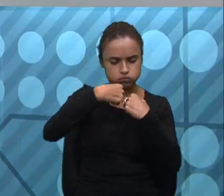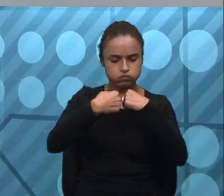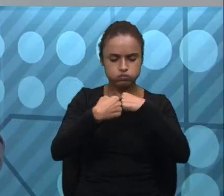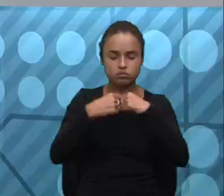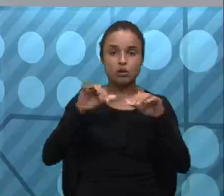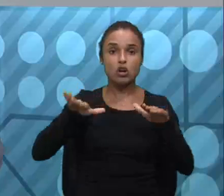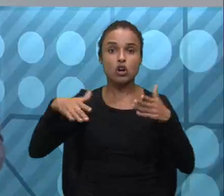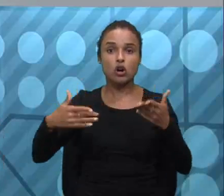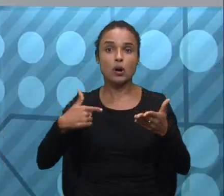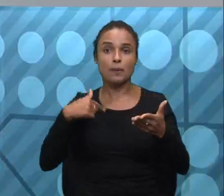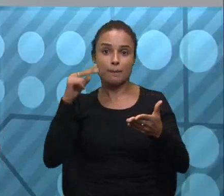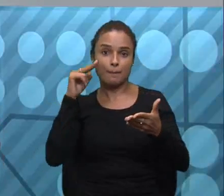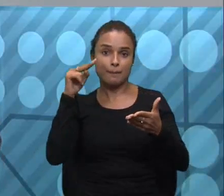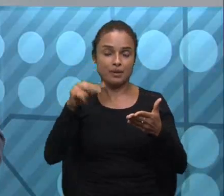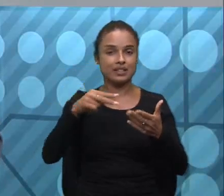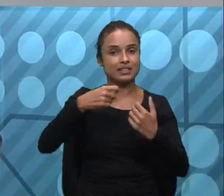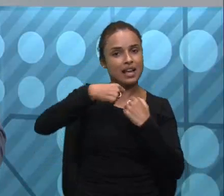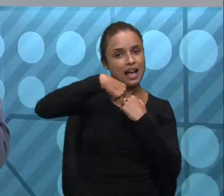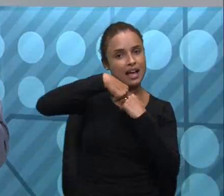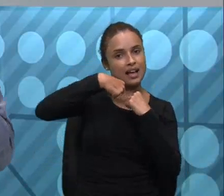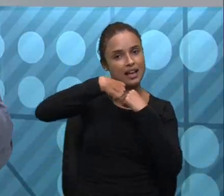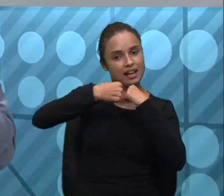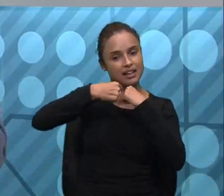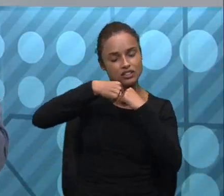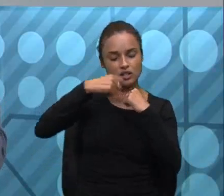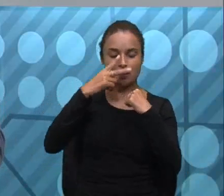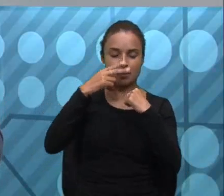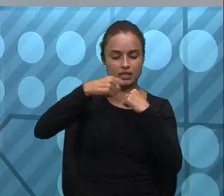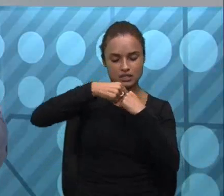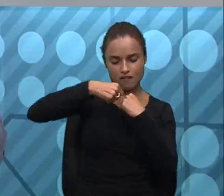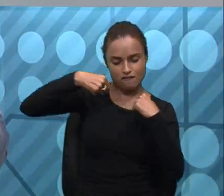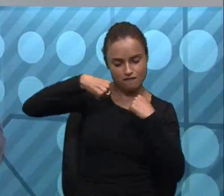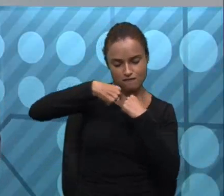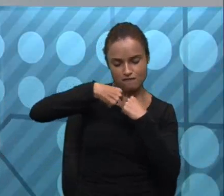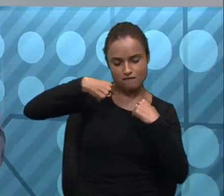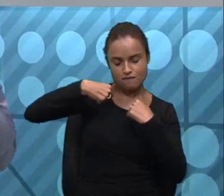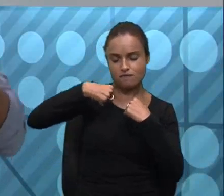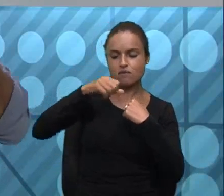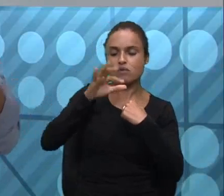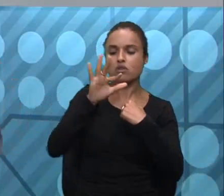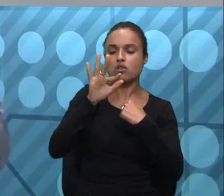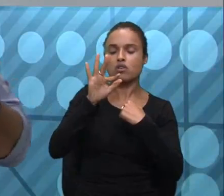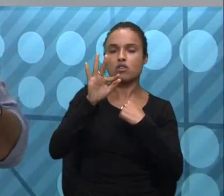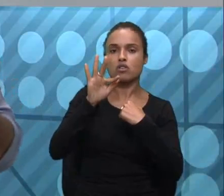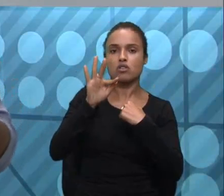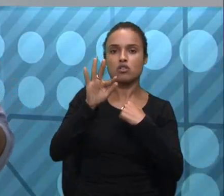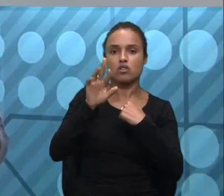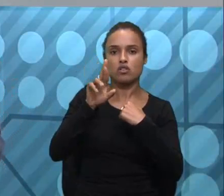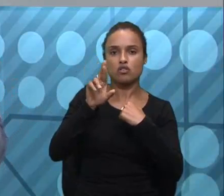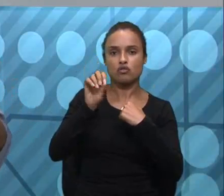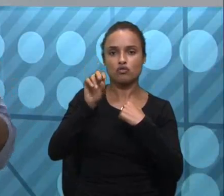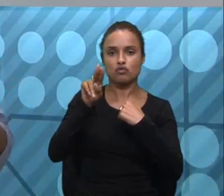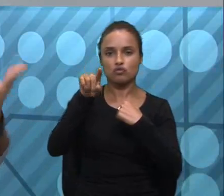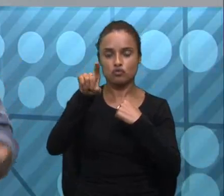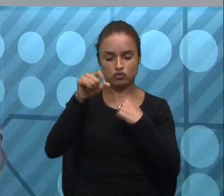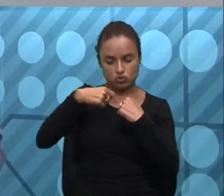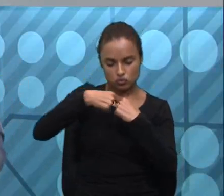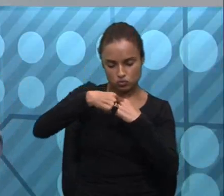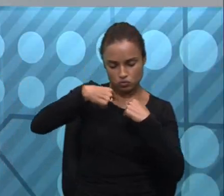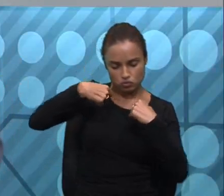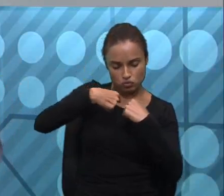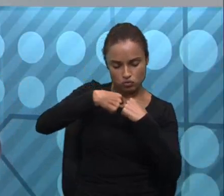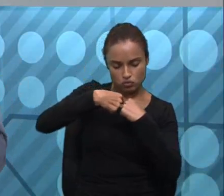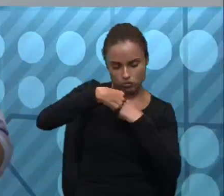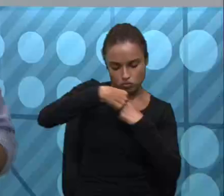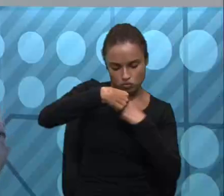nós pensamos na articulação. E essa frouxidão que permite o deslizamento de um osso sobre o outro e aí nós